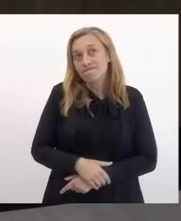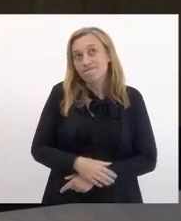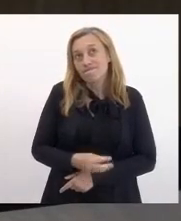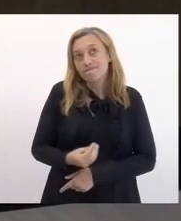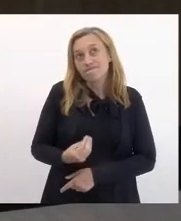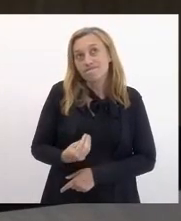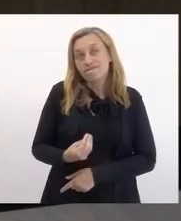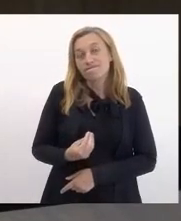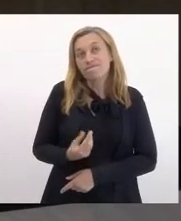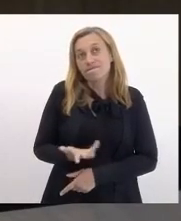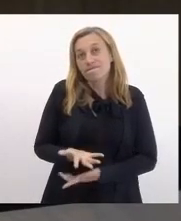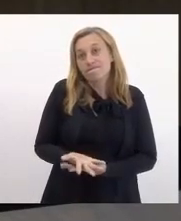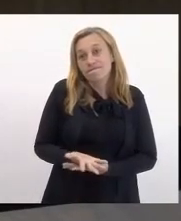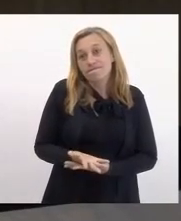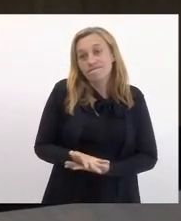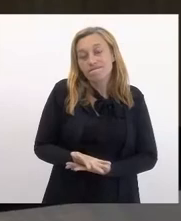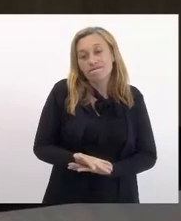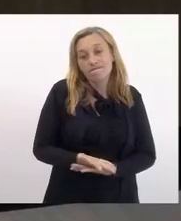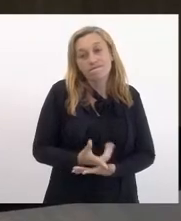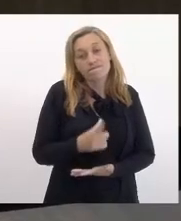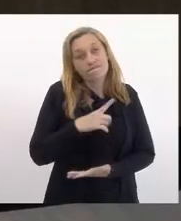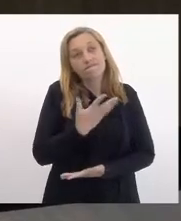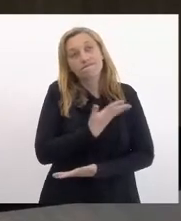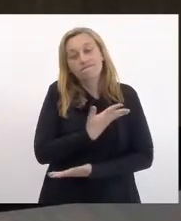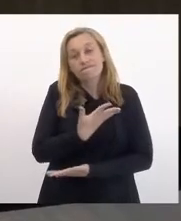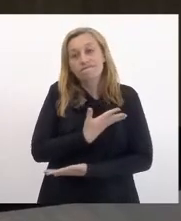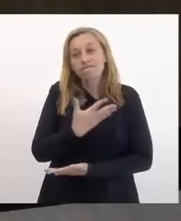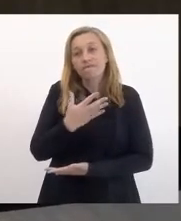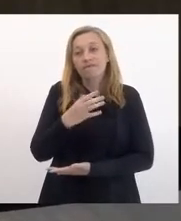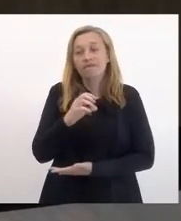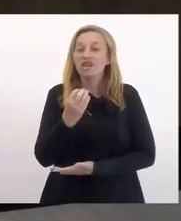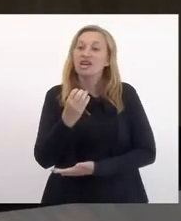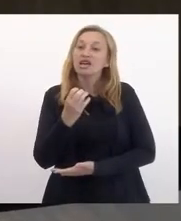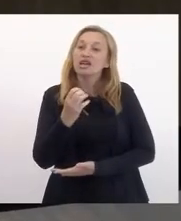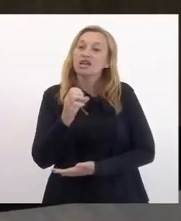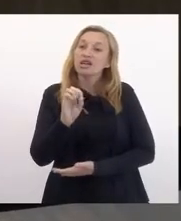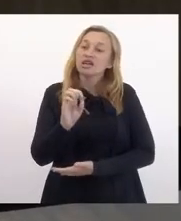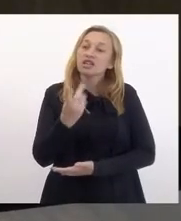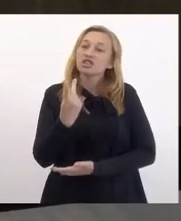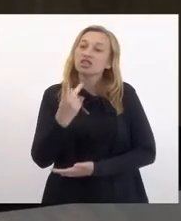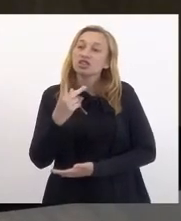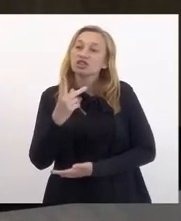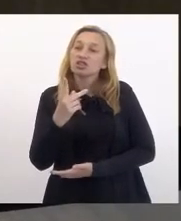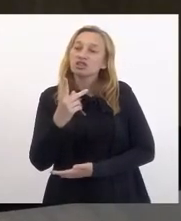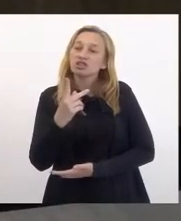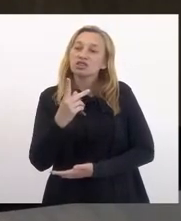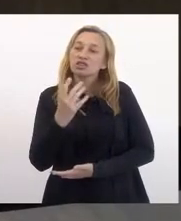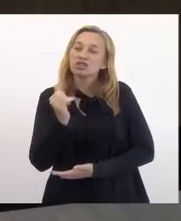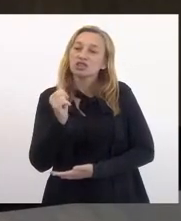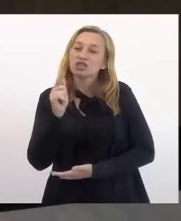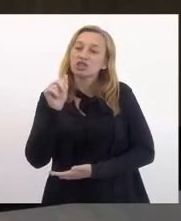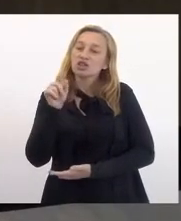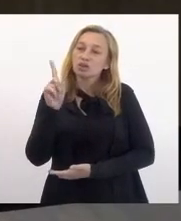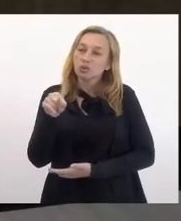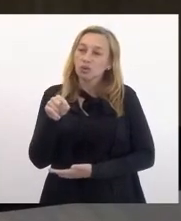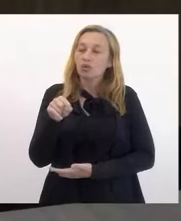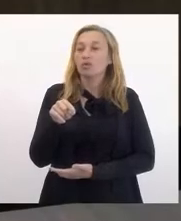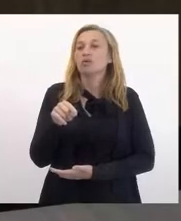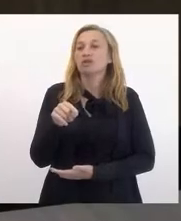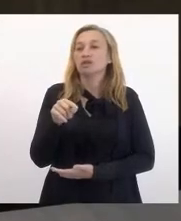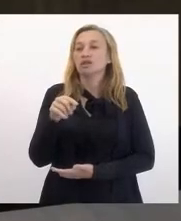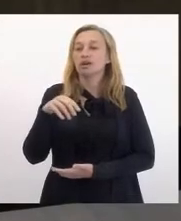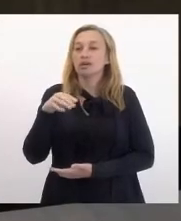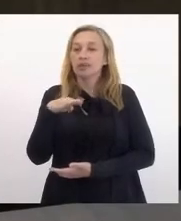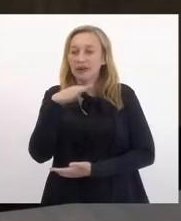convivi da amizade do meu amigo Xangô da Mangueira, que já está na pátria espiritual.